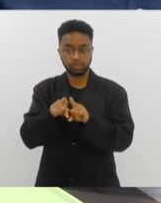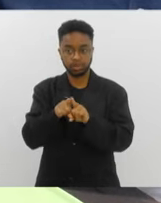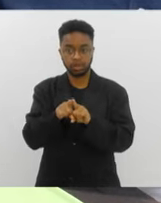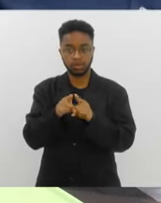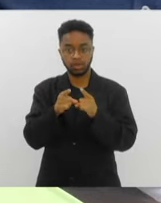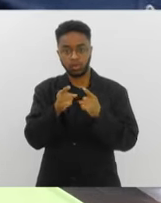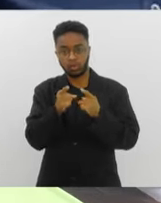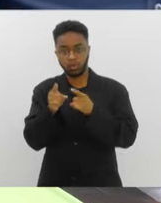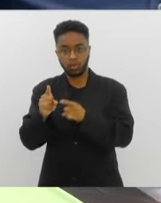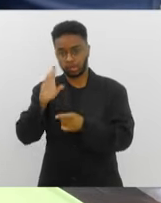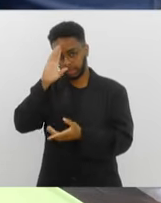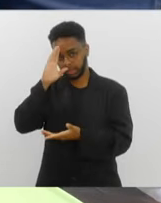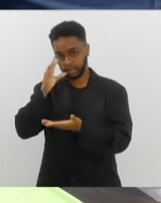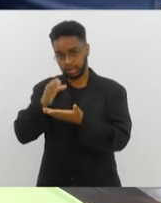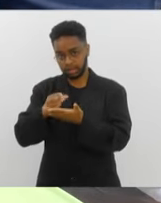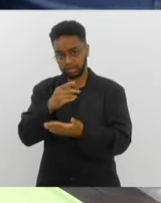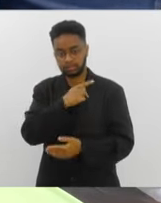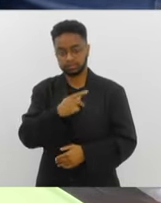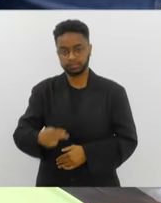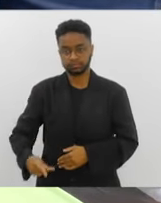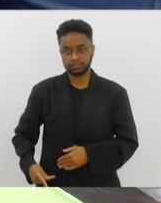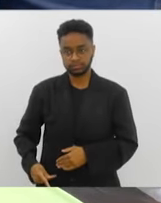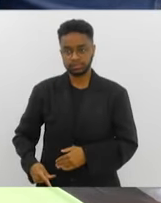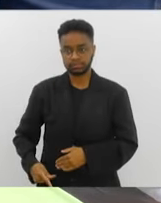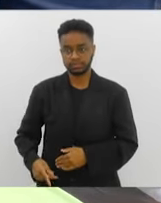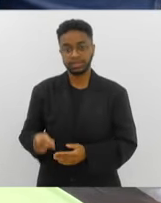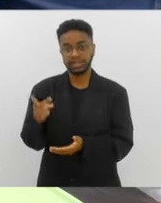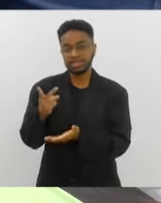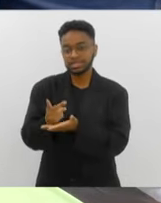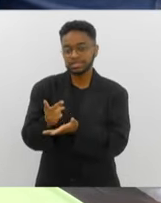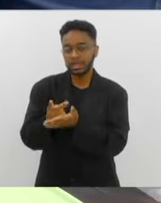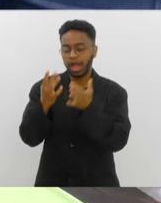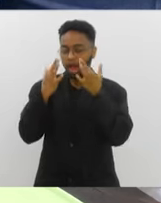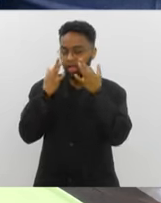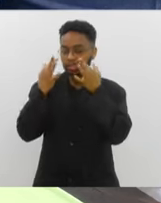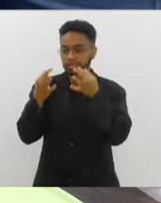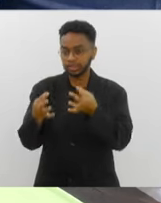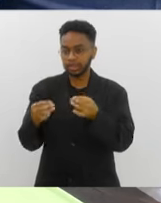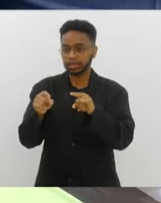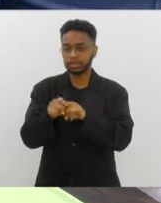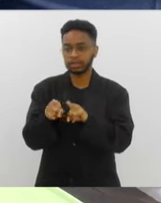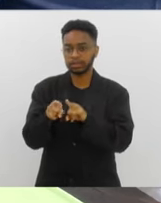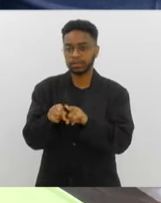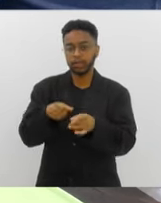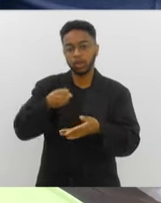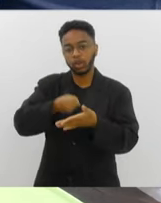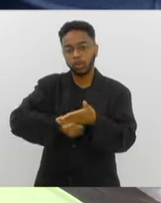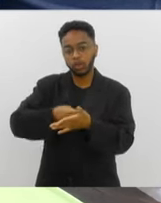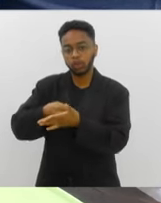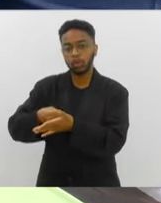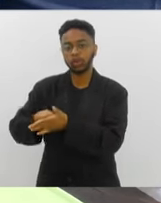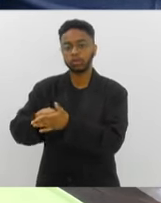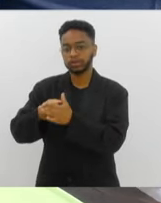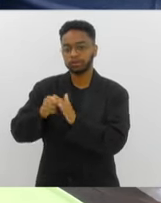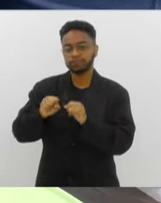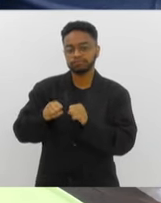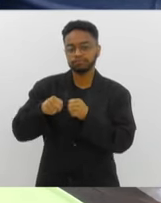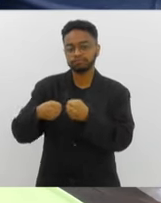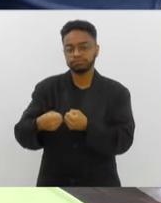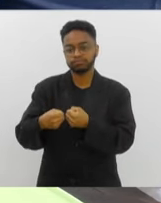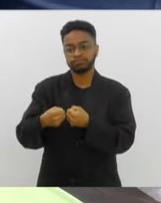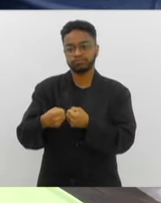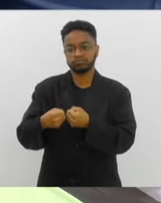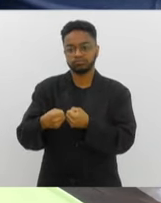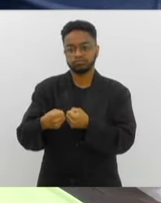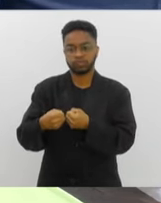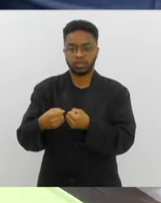a tese do nosso presidente, sempre atento e lutador pelos seus princípios, o que é muito